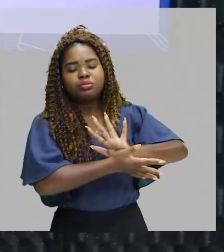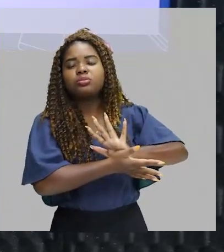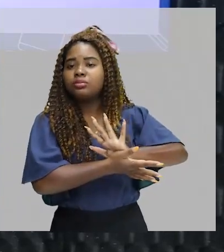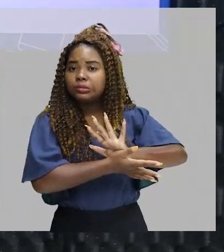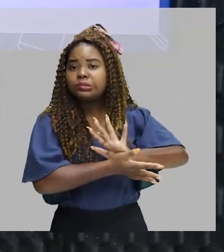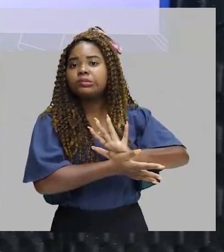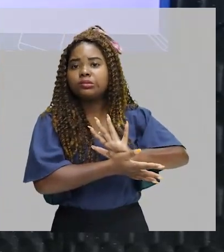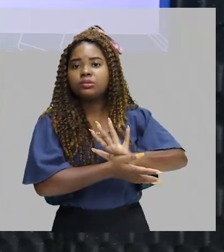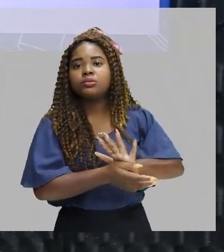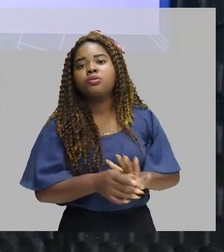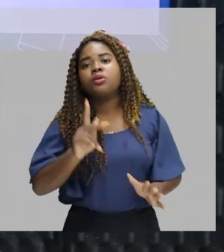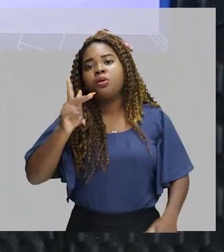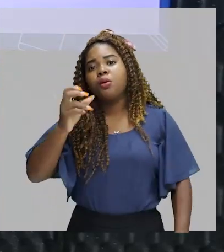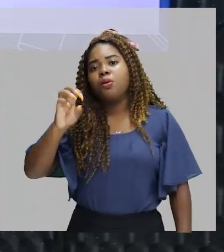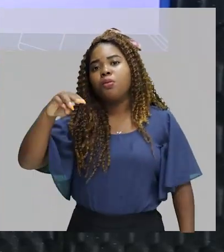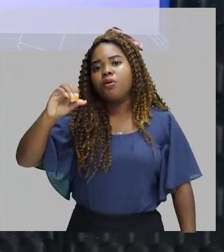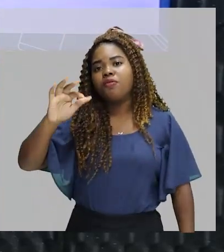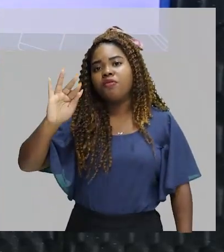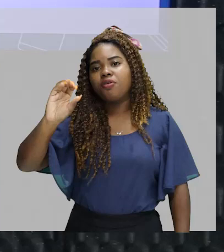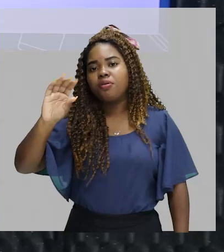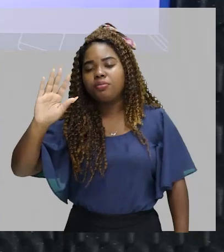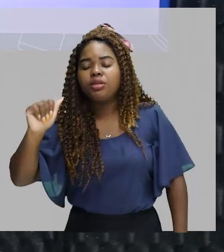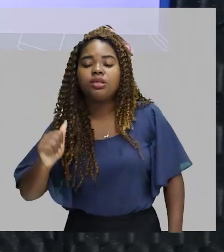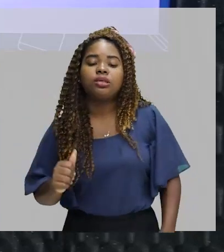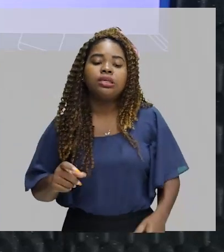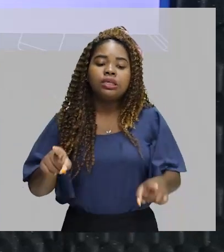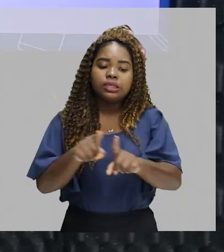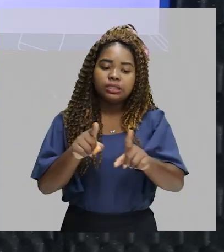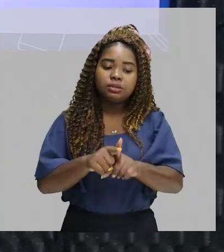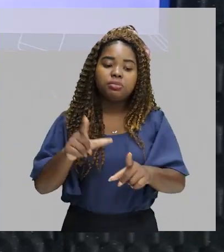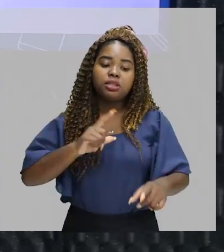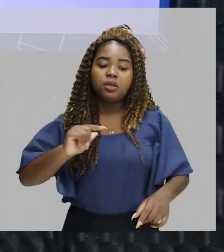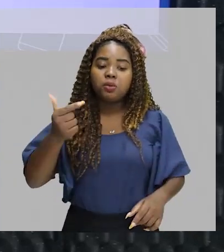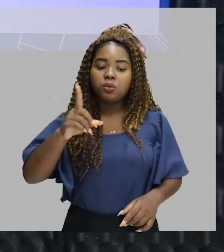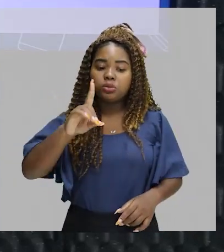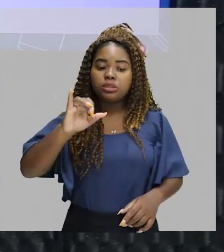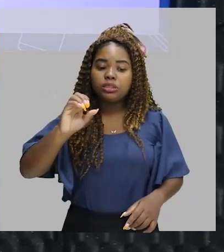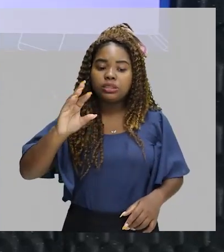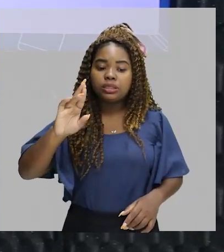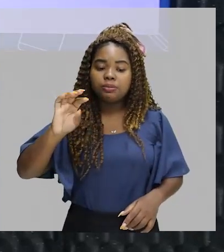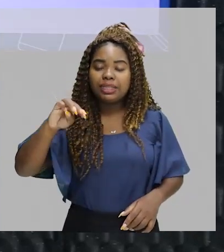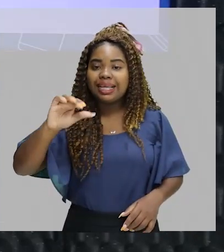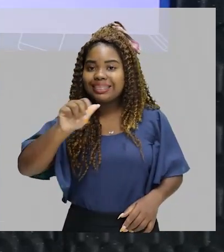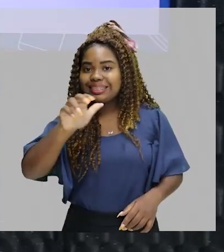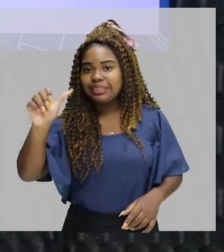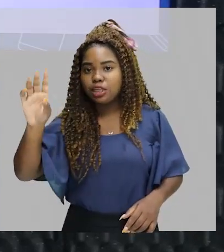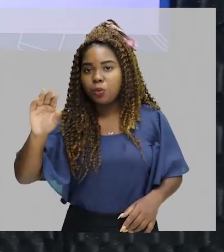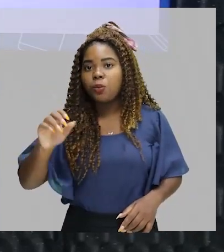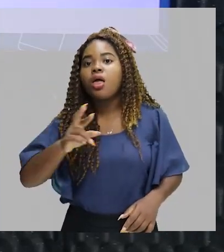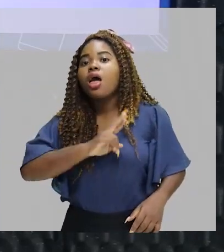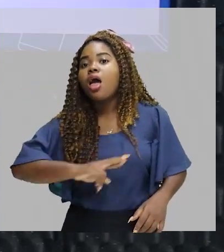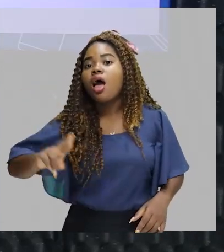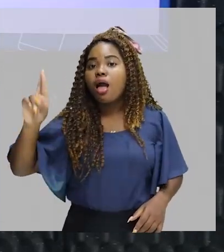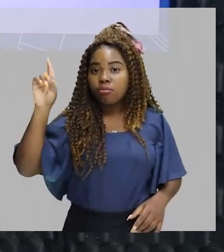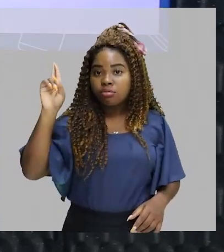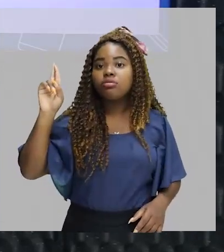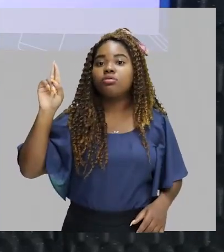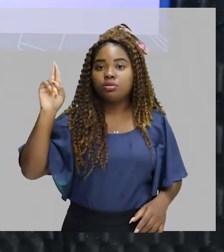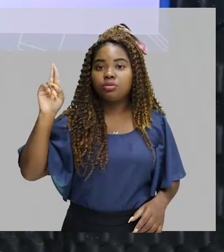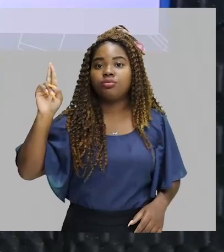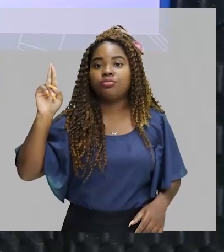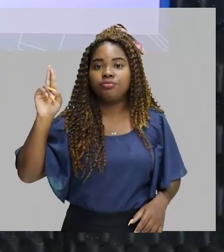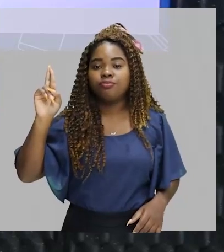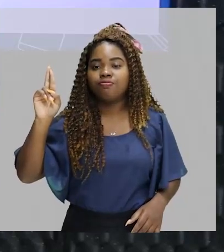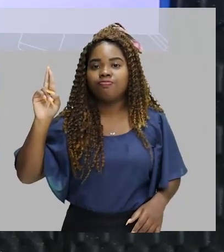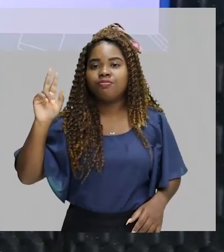homofobia. E além da homofobia e do machismo, eu citei outro exemplo que é a discriminação religiosa, que seria